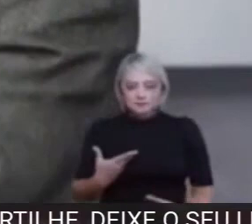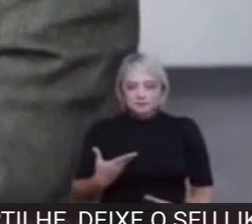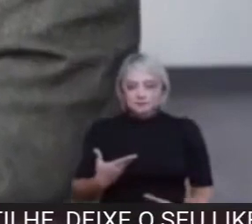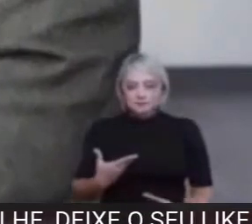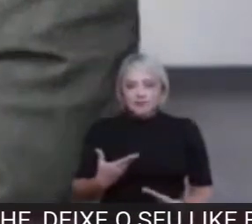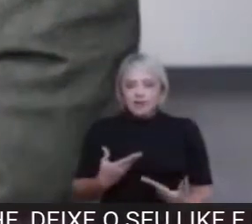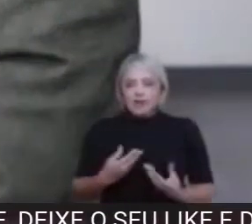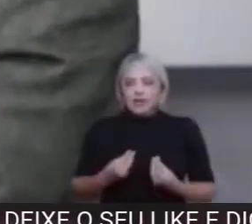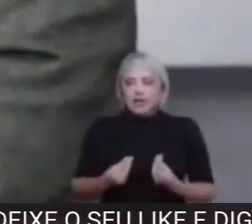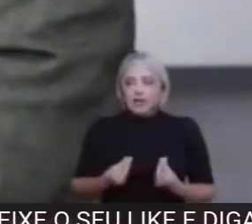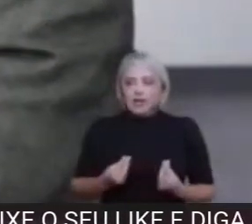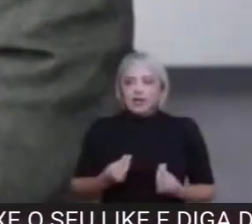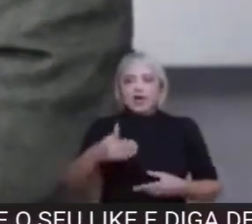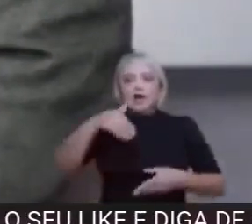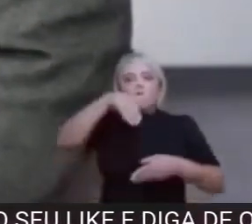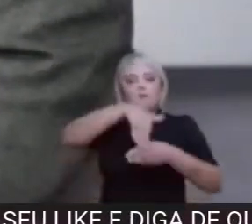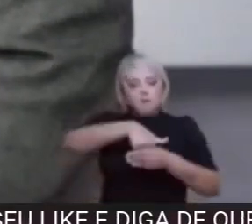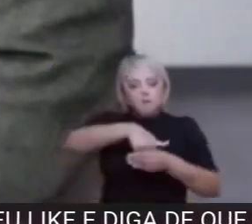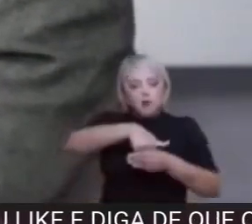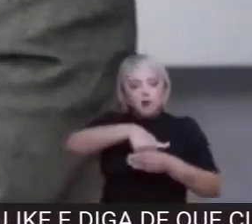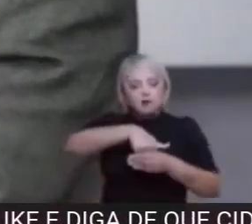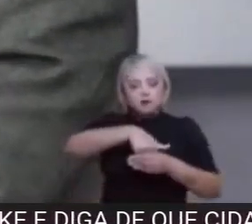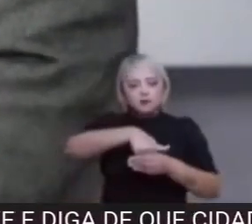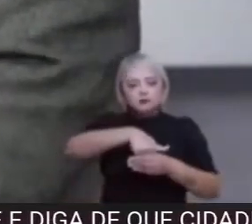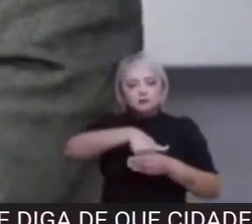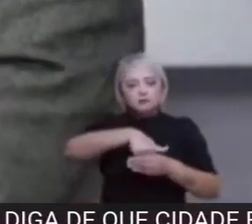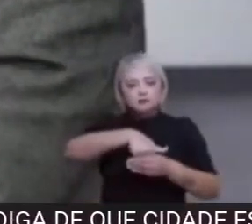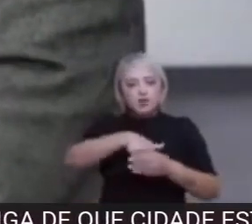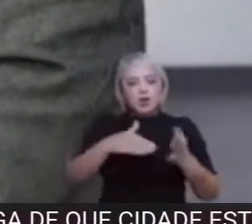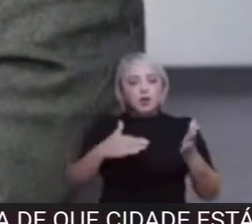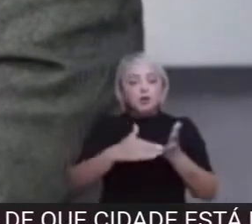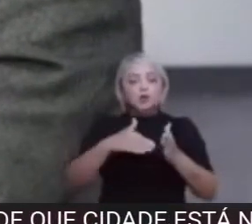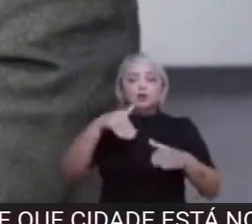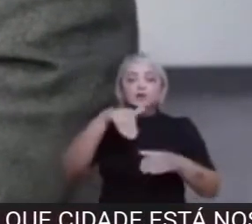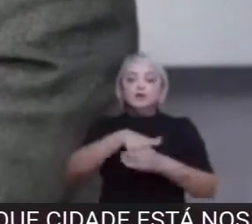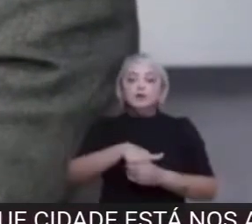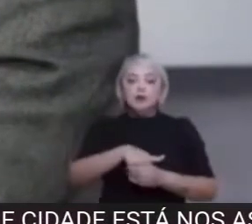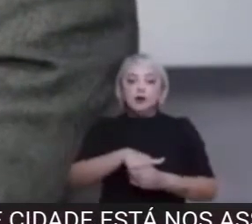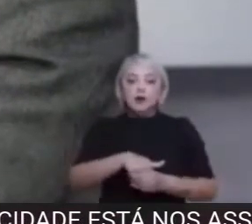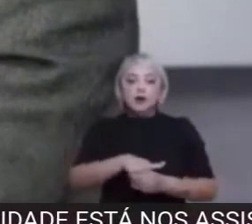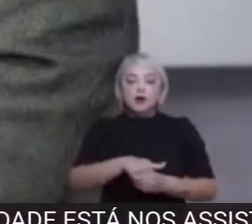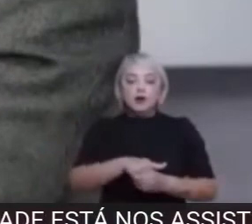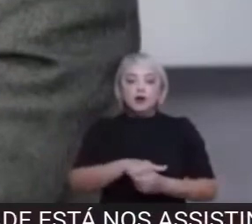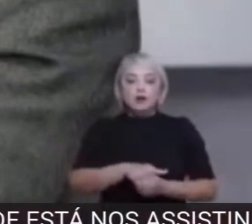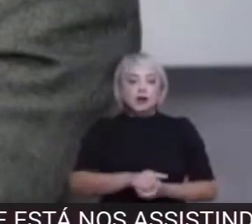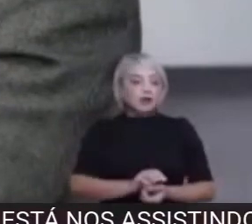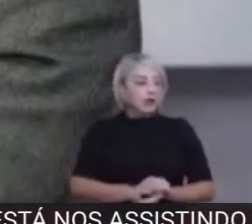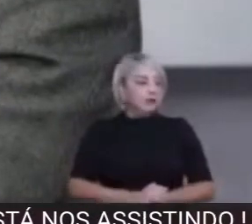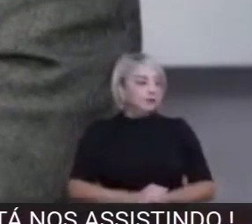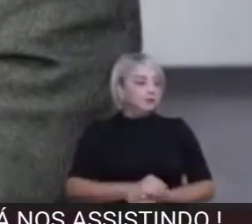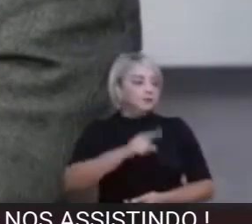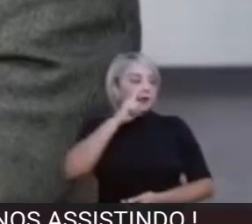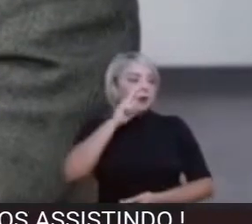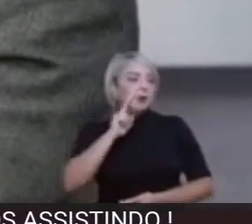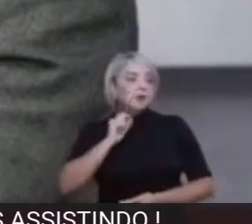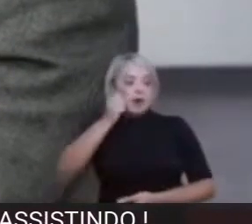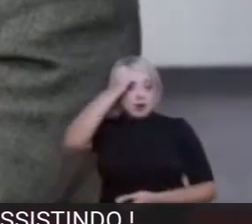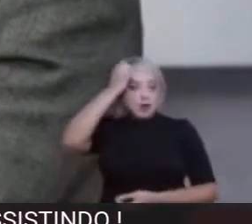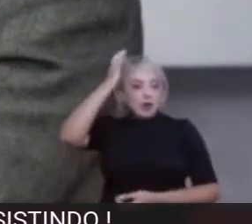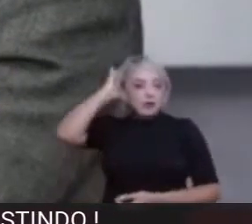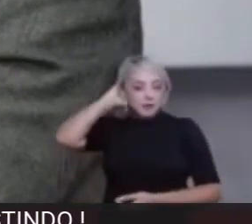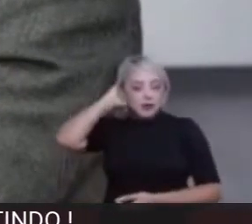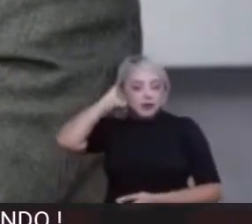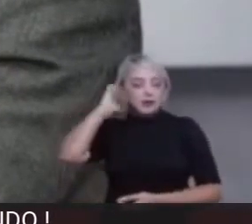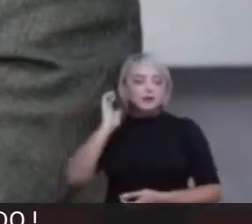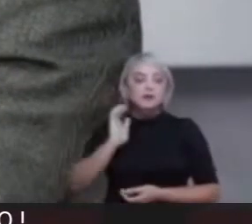ao voto de último voto do Marco Aurélio Mello, em que ele chamou